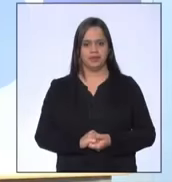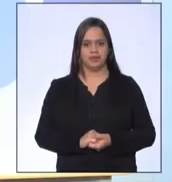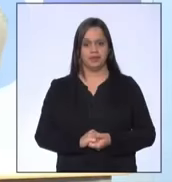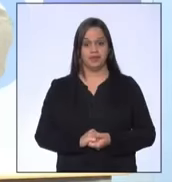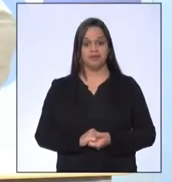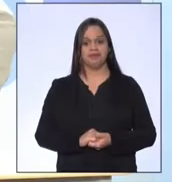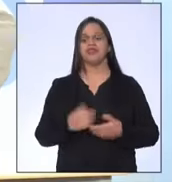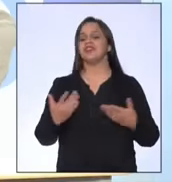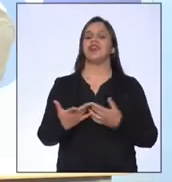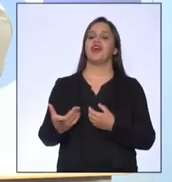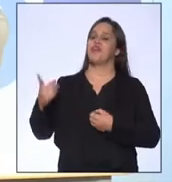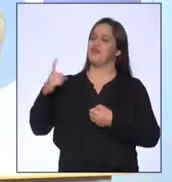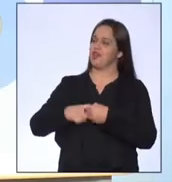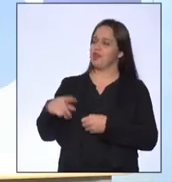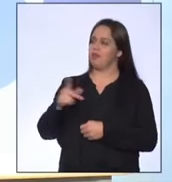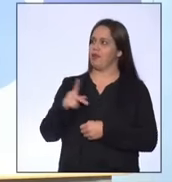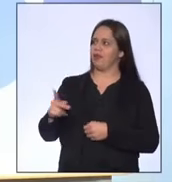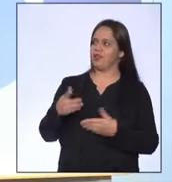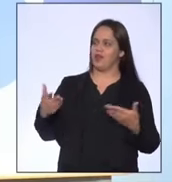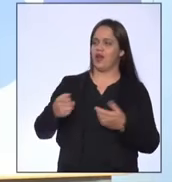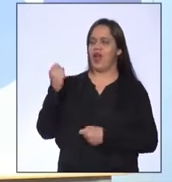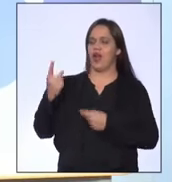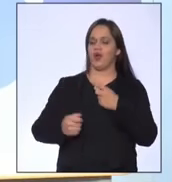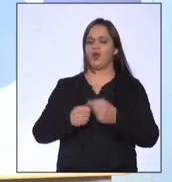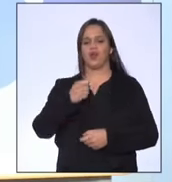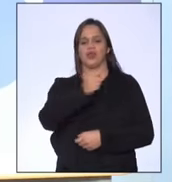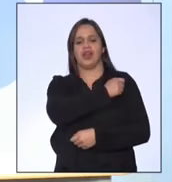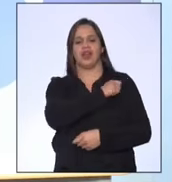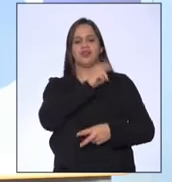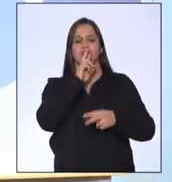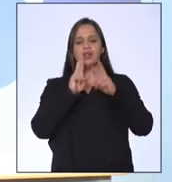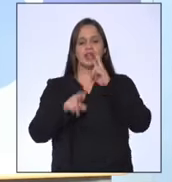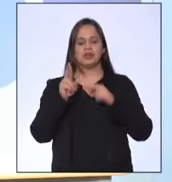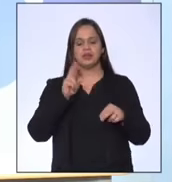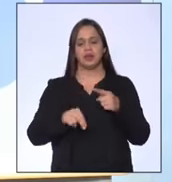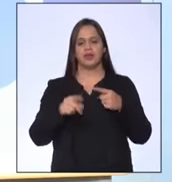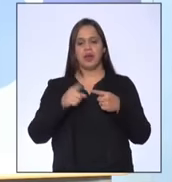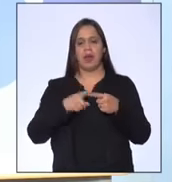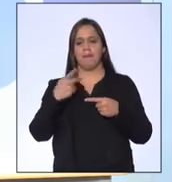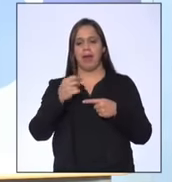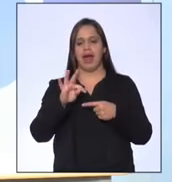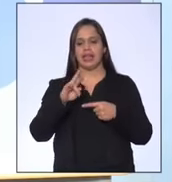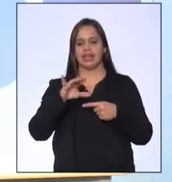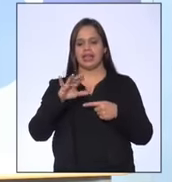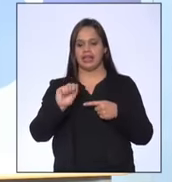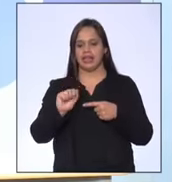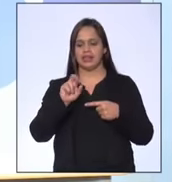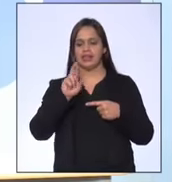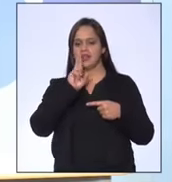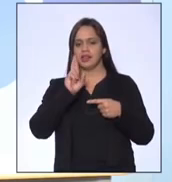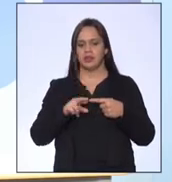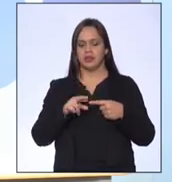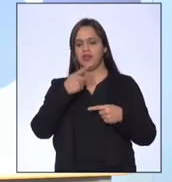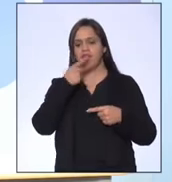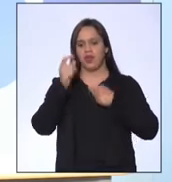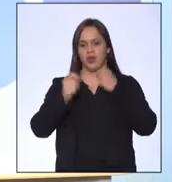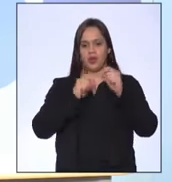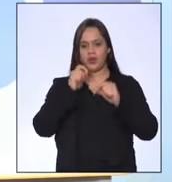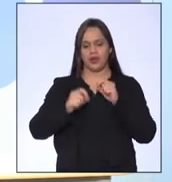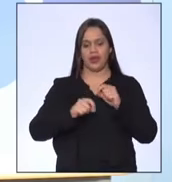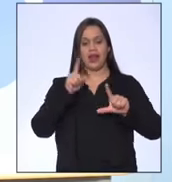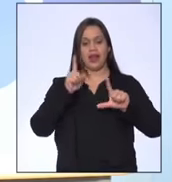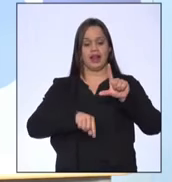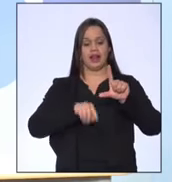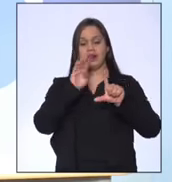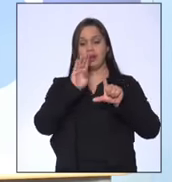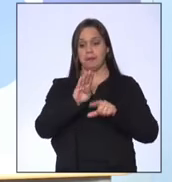Retornamos aqui, professor Rafael. Alguns alunos responderam. A Patrícia falou assim, numa das respostas, na letra